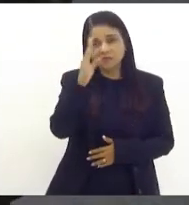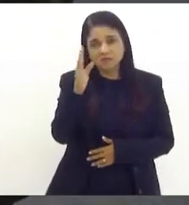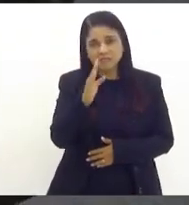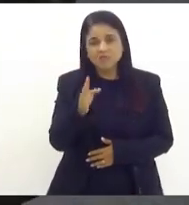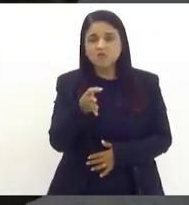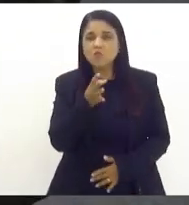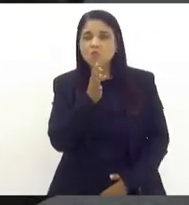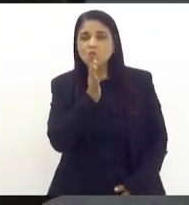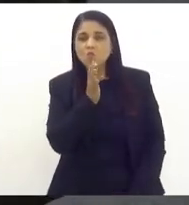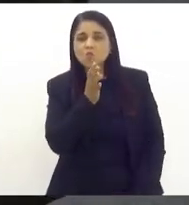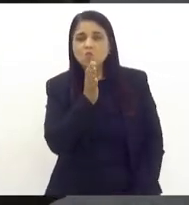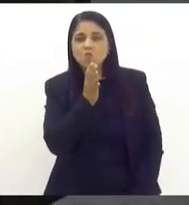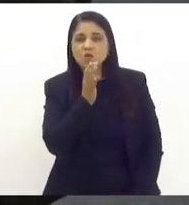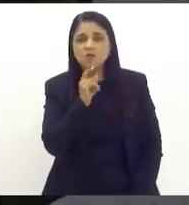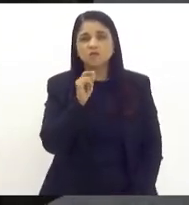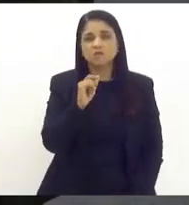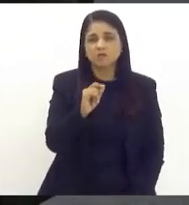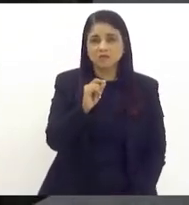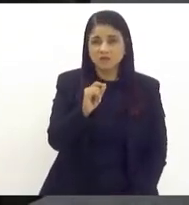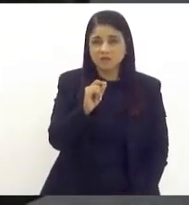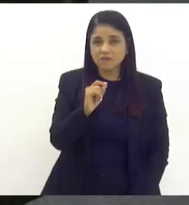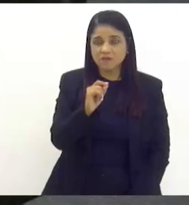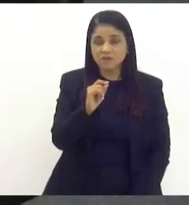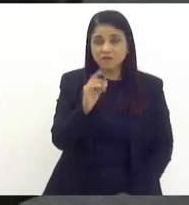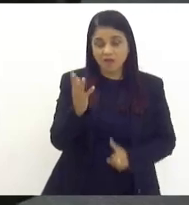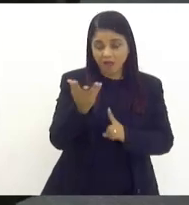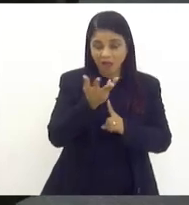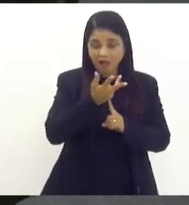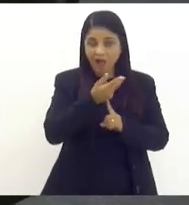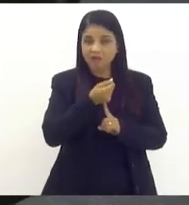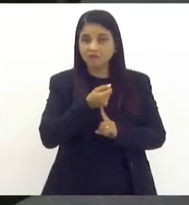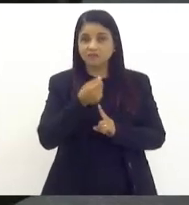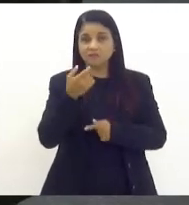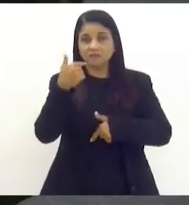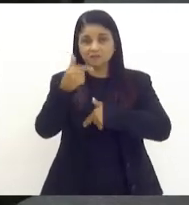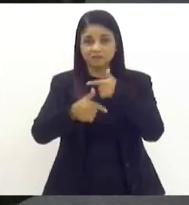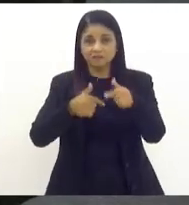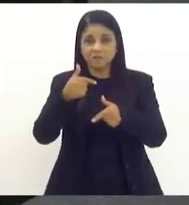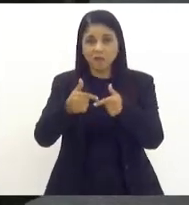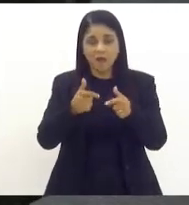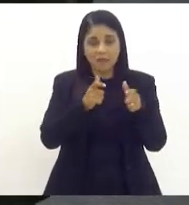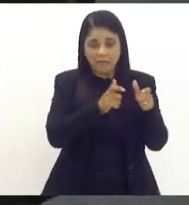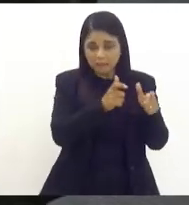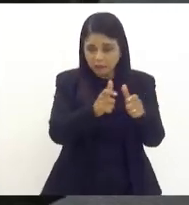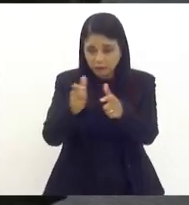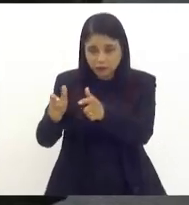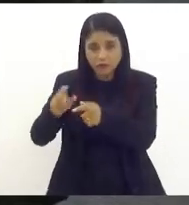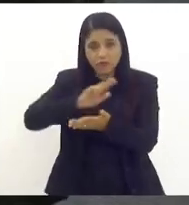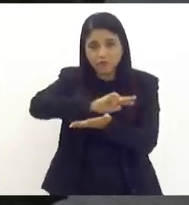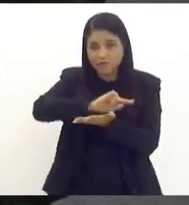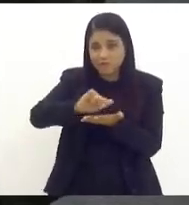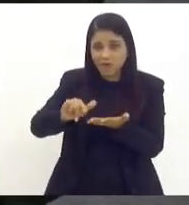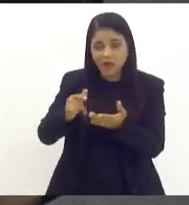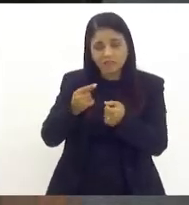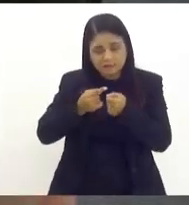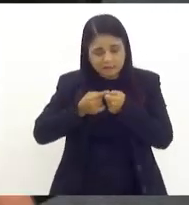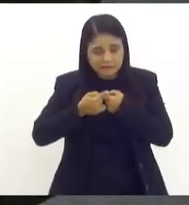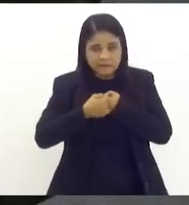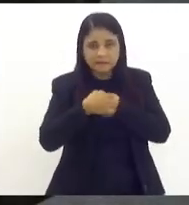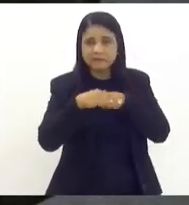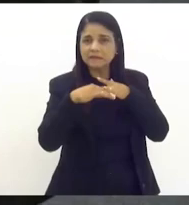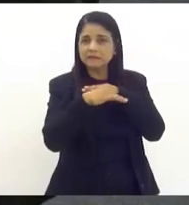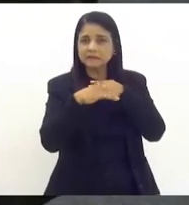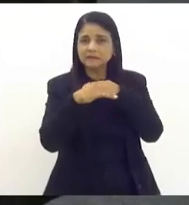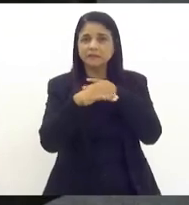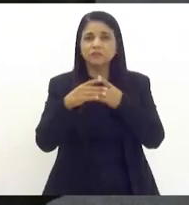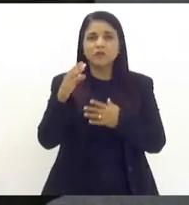conheçam O que é feito pelos nossos artistas das várias regiões das cidades do interior Nossa cultura